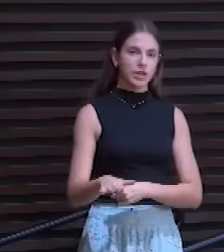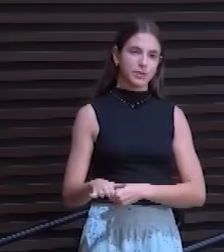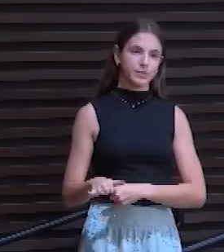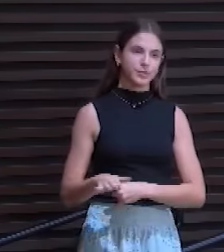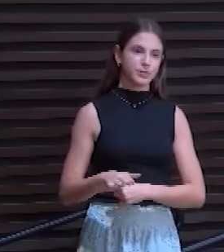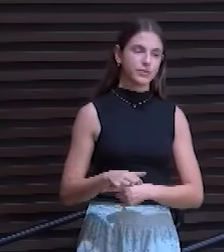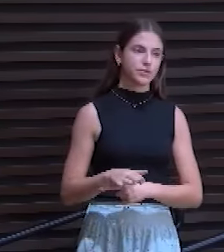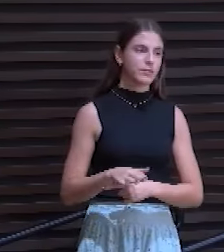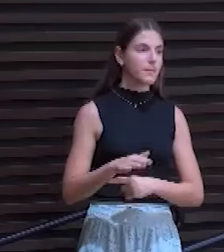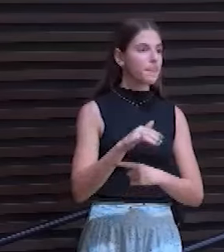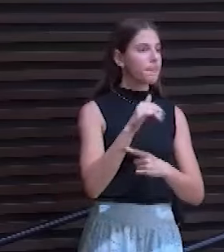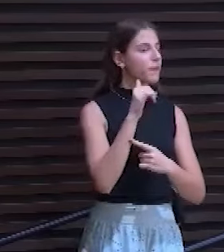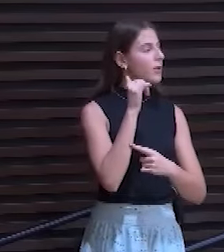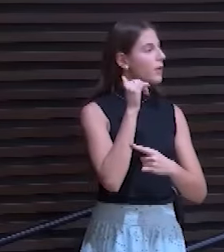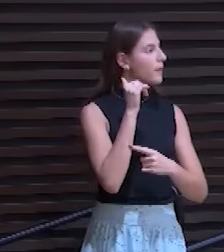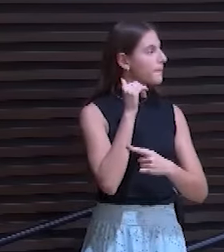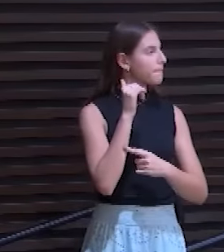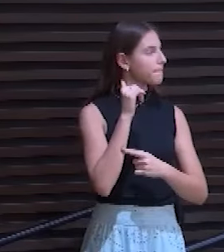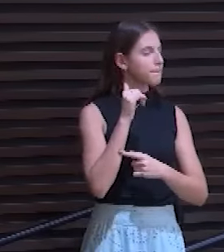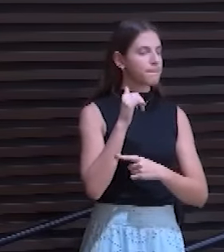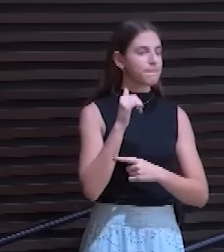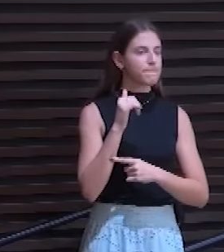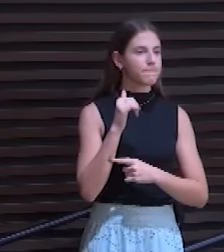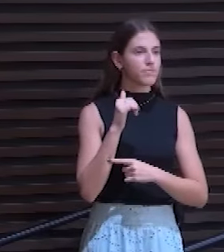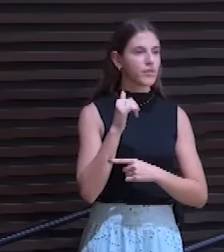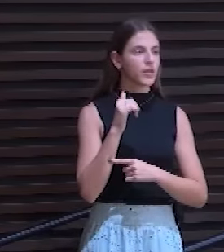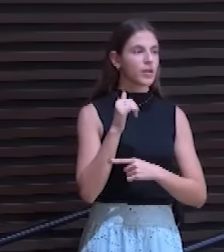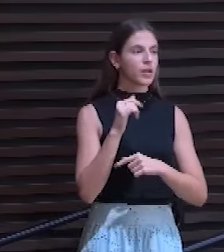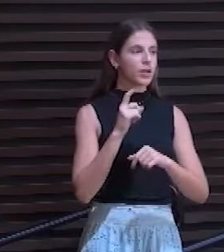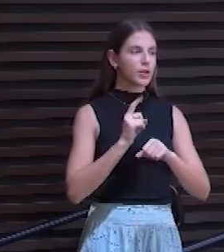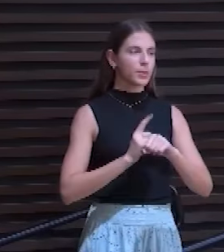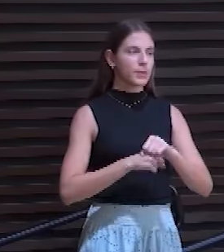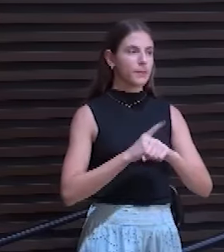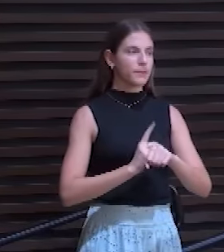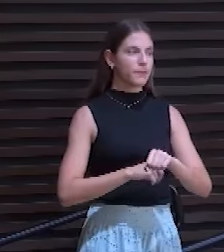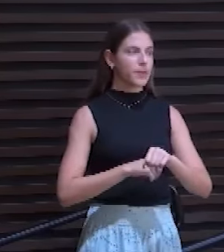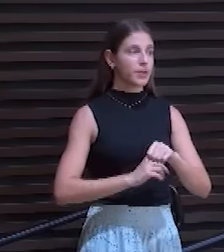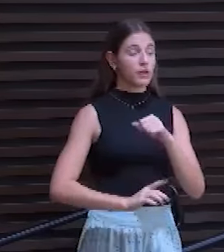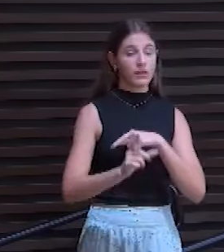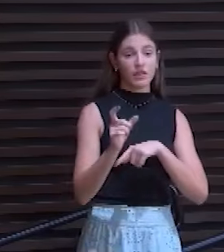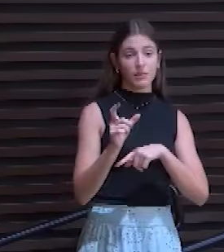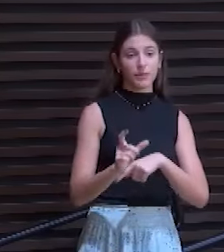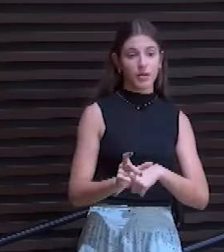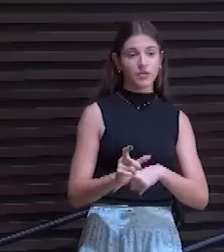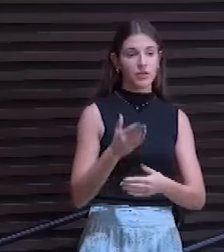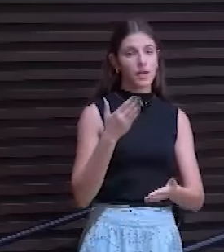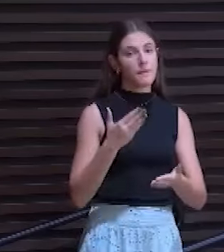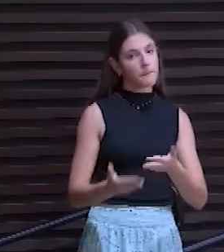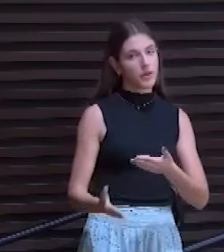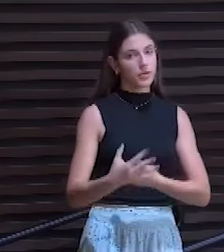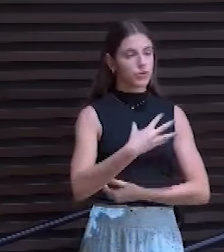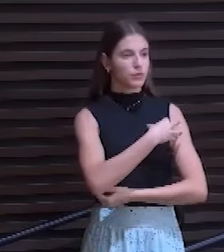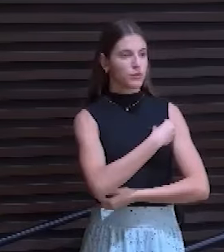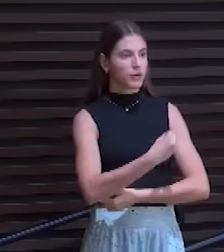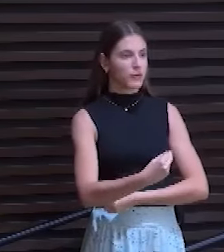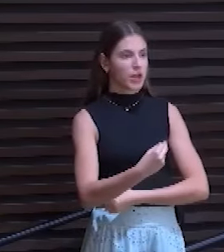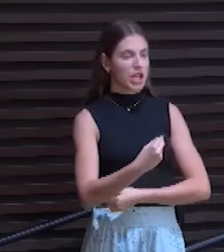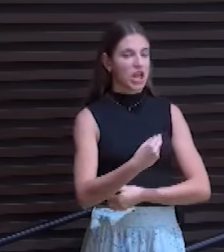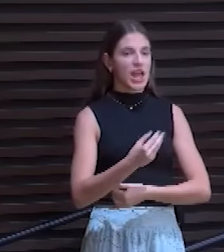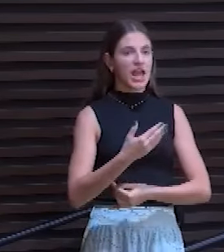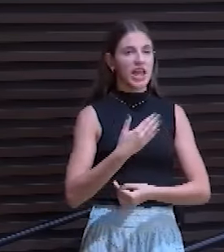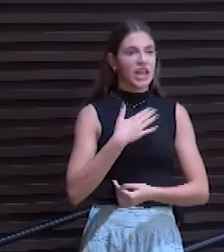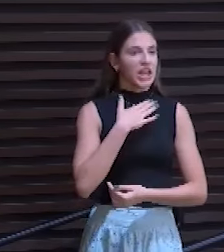O pai posseiro, quando perde um filho, muitas vezes não consegue mais aprumar na vida. A depressão